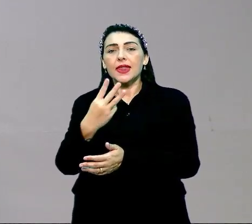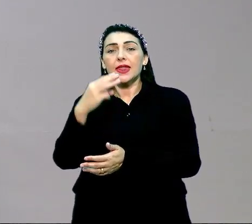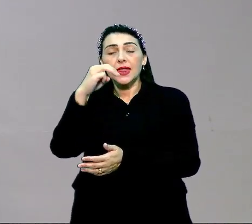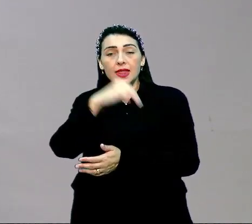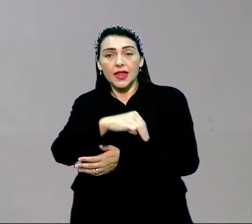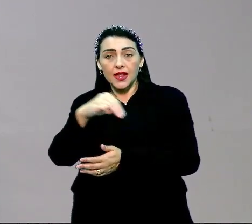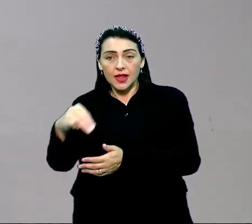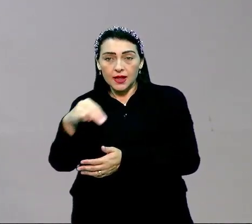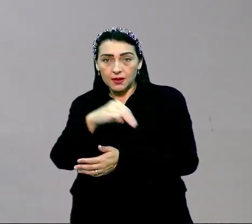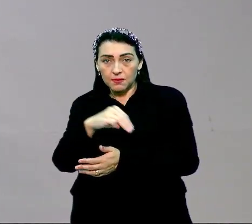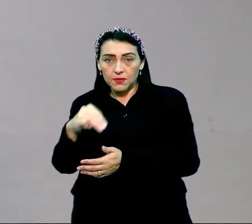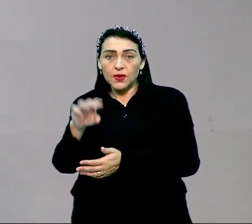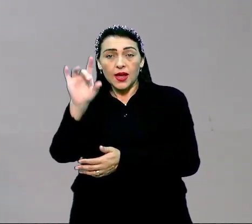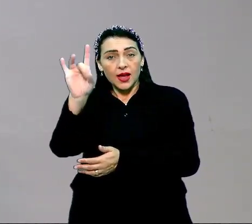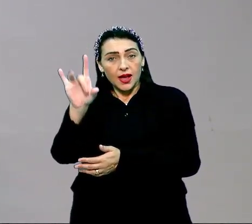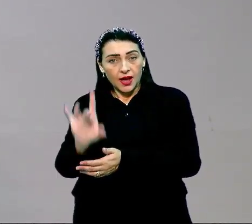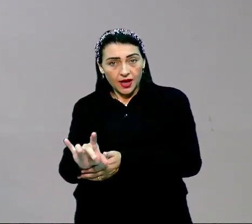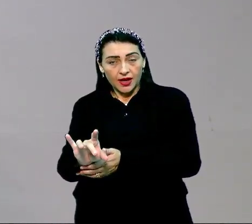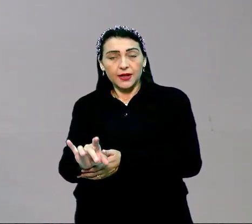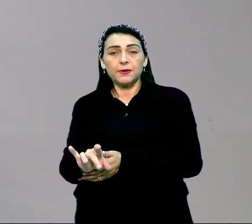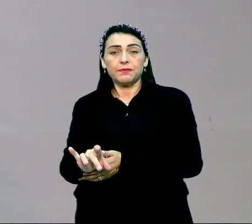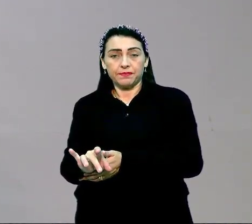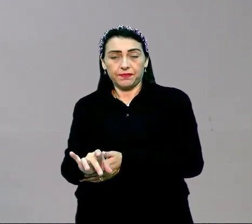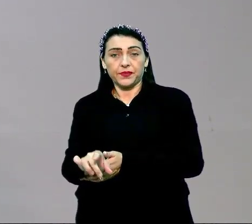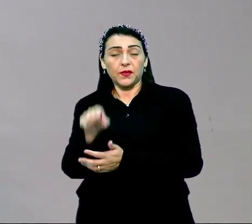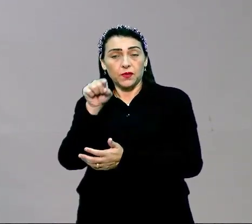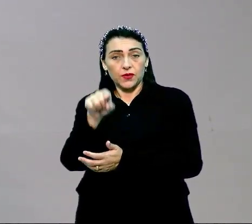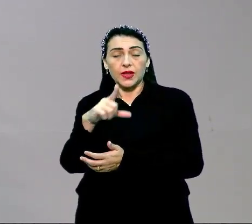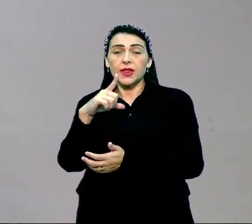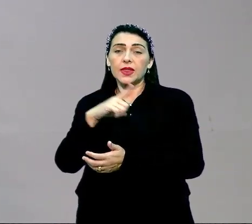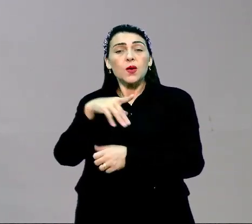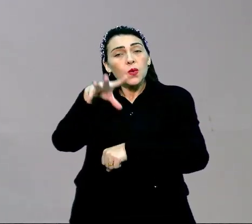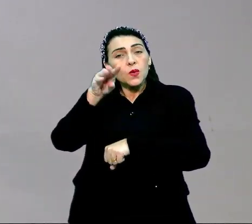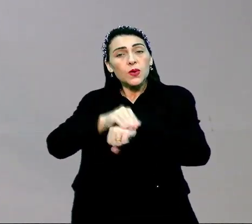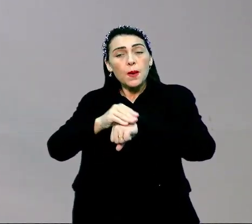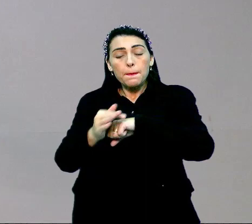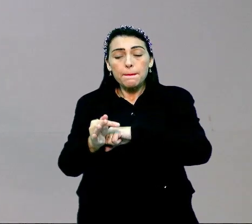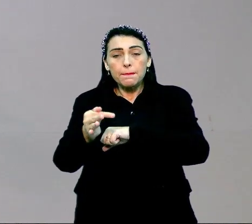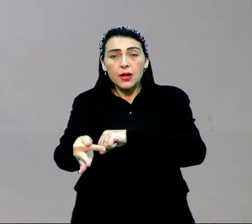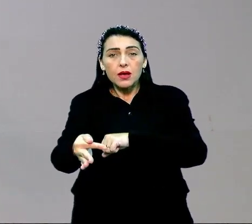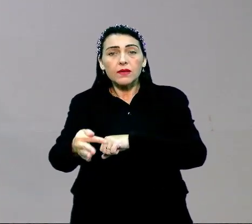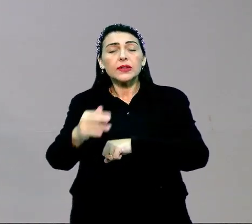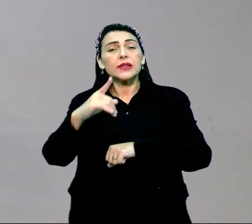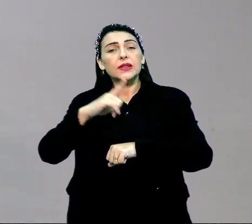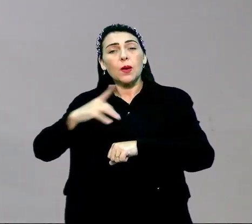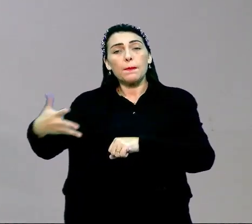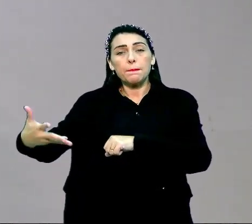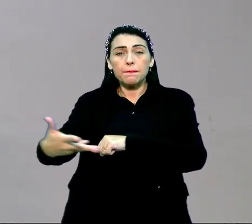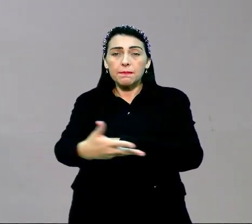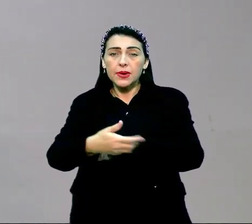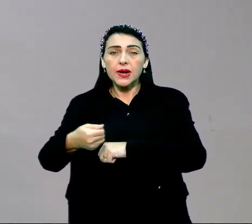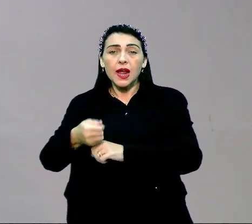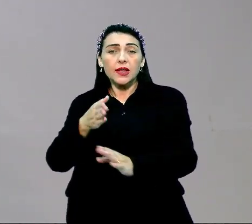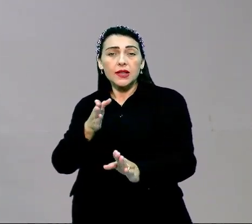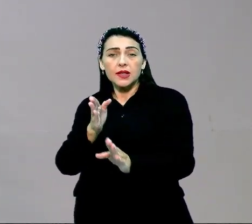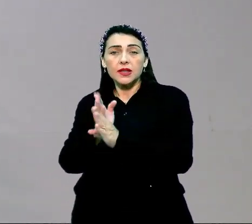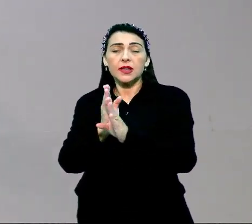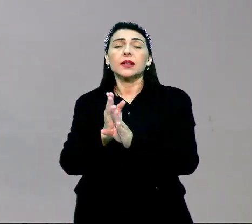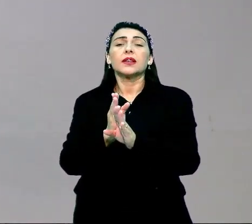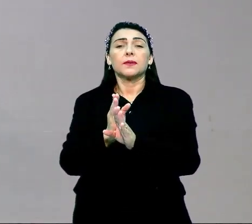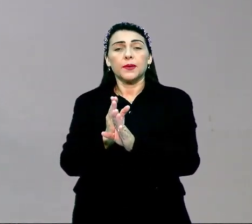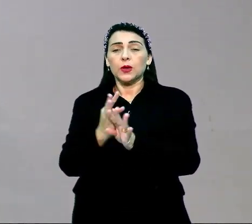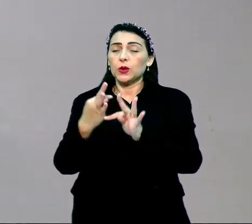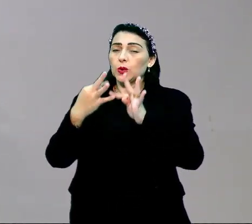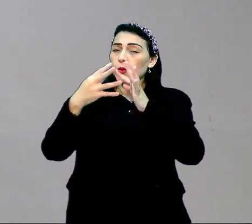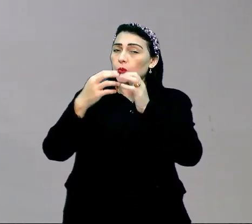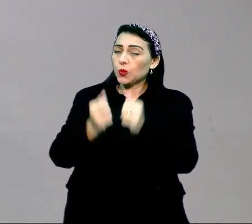para responder cada questão? Então, quando você tem um conhecimento prévio, quando você tem uma habilidade de identificar, mapear, que é todo